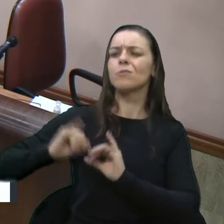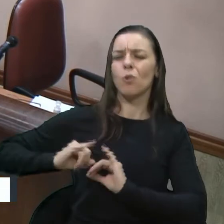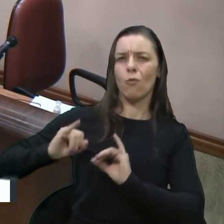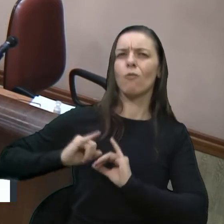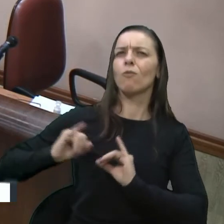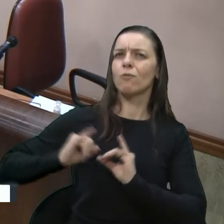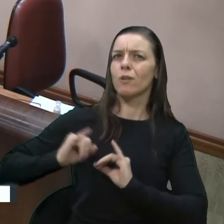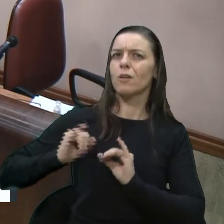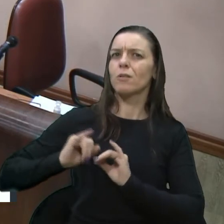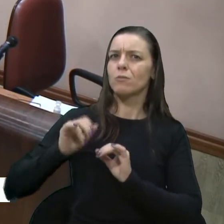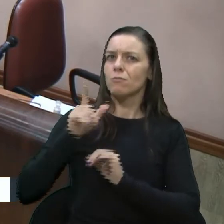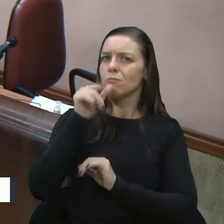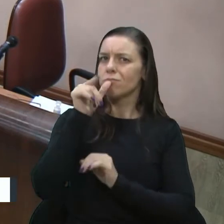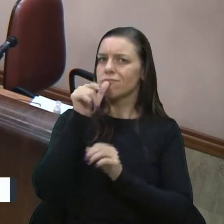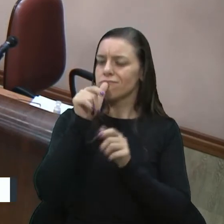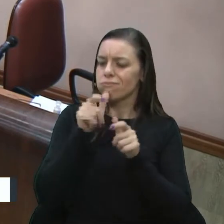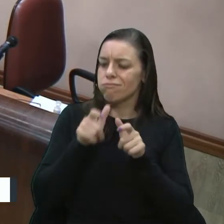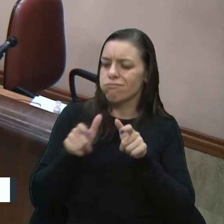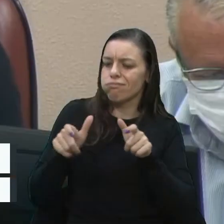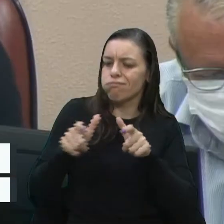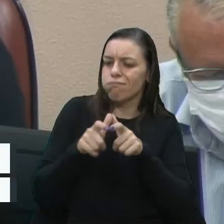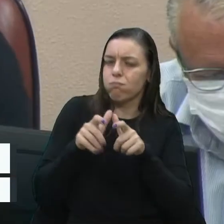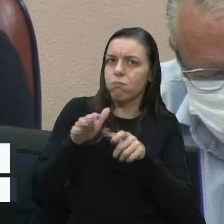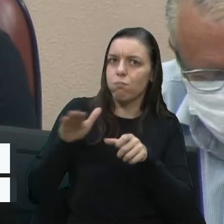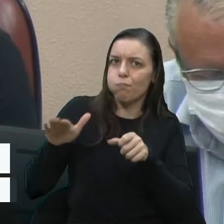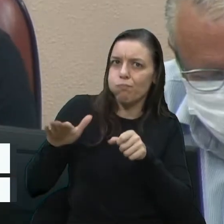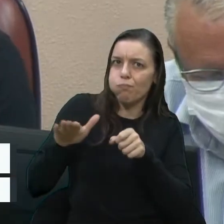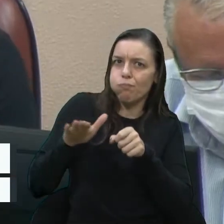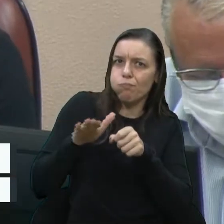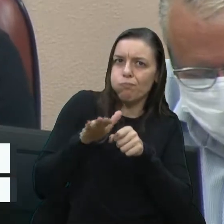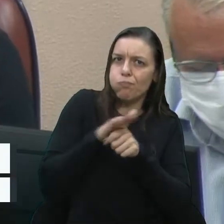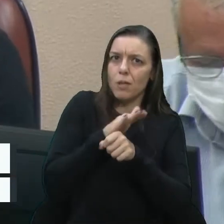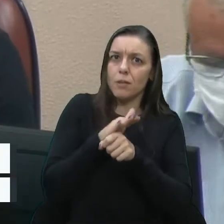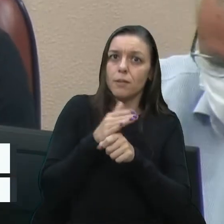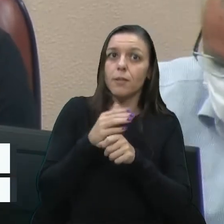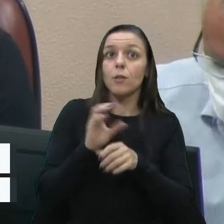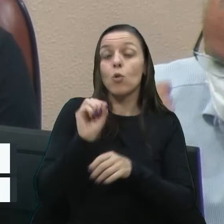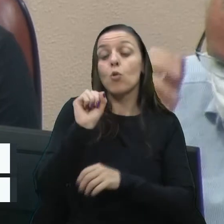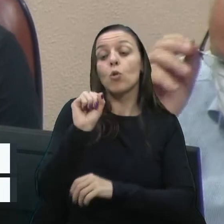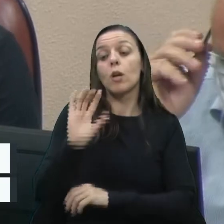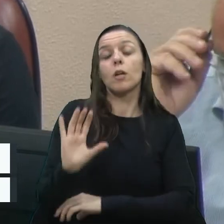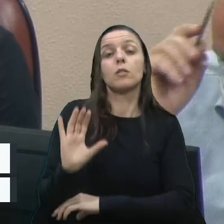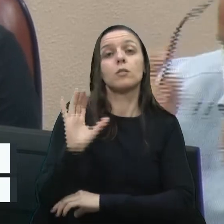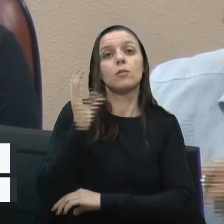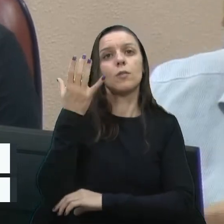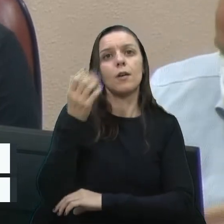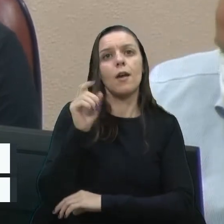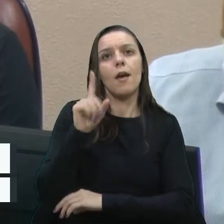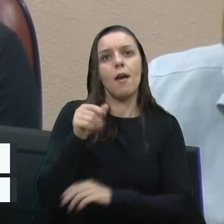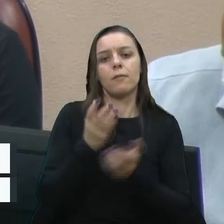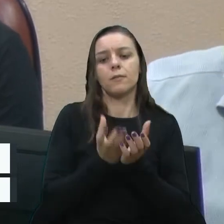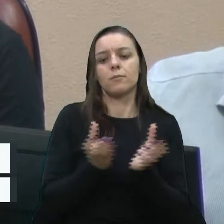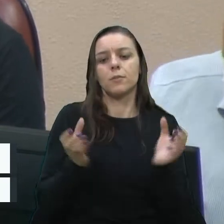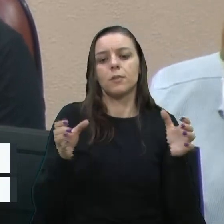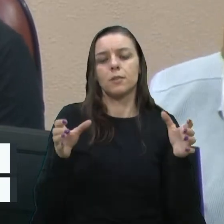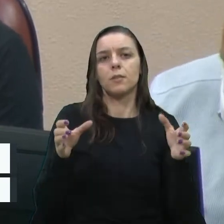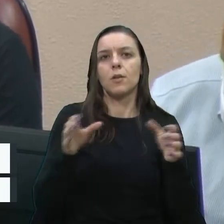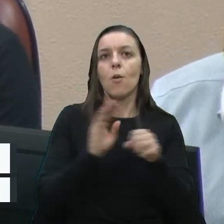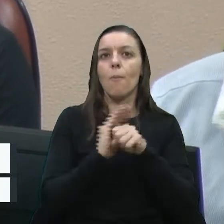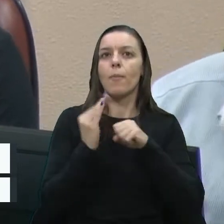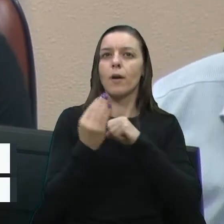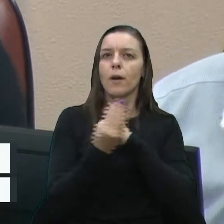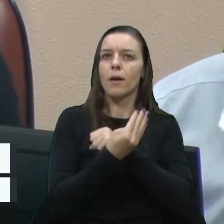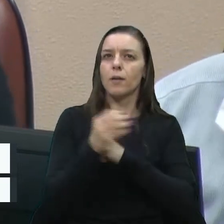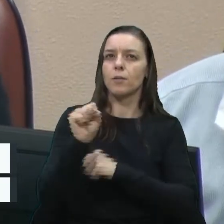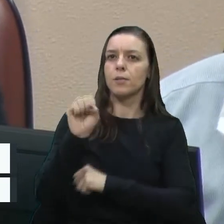alagamentos, e o que veio trazer a solução para nós foi os piscinões. Ali no bairro Serrano,